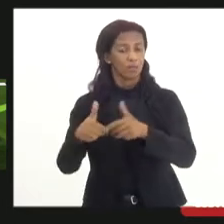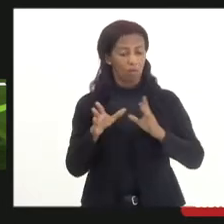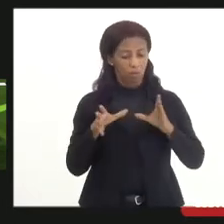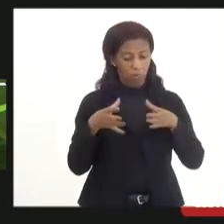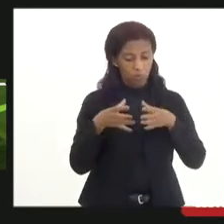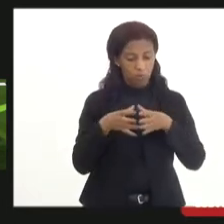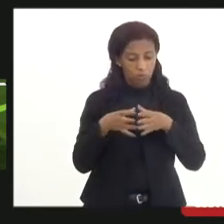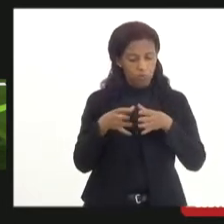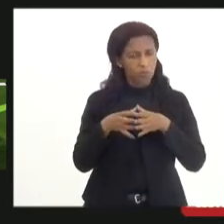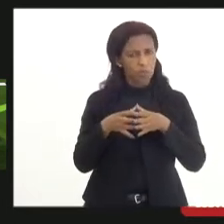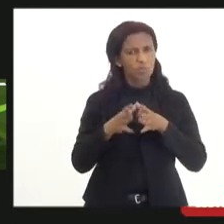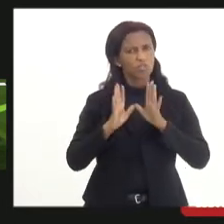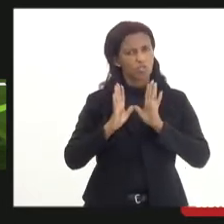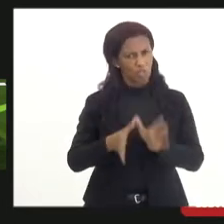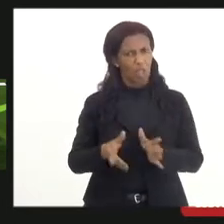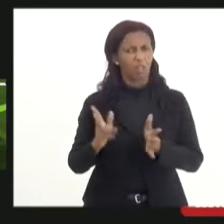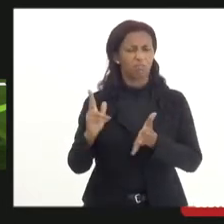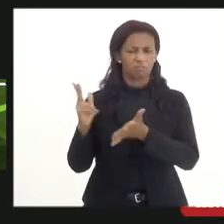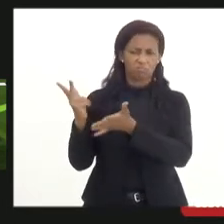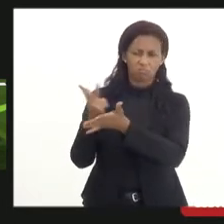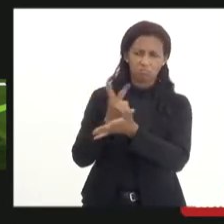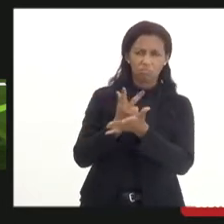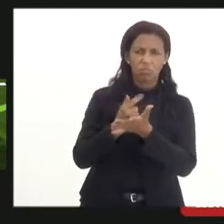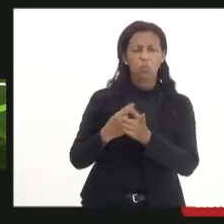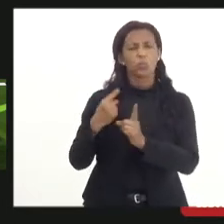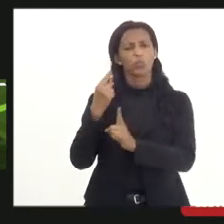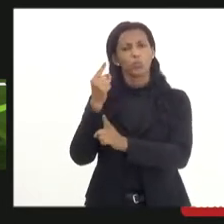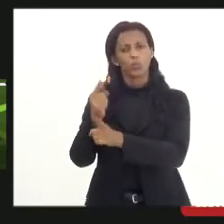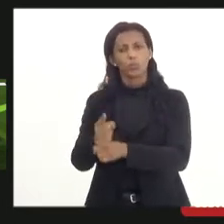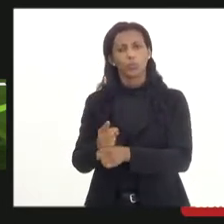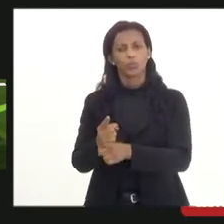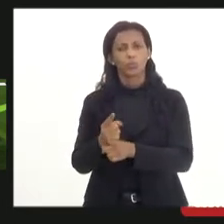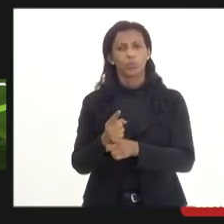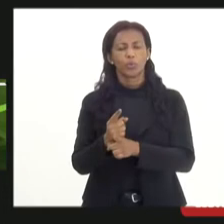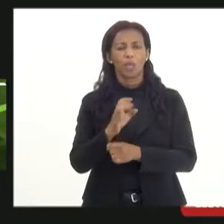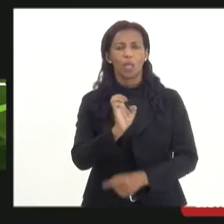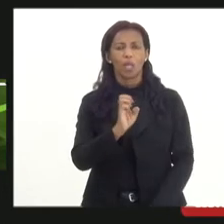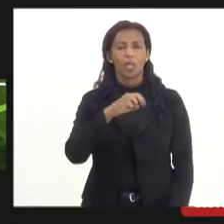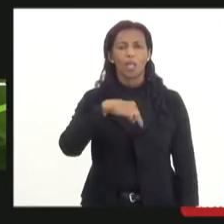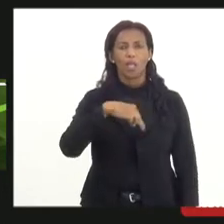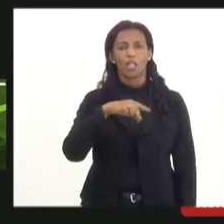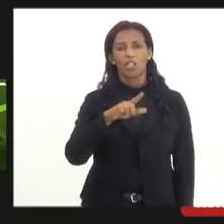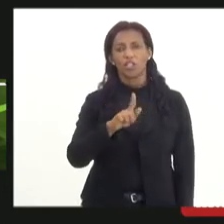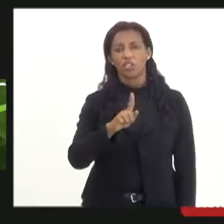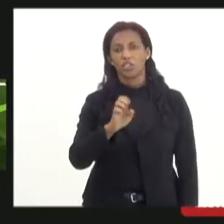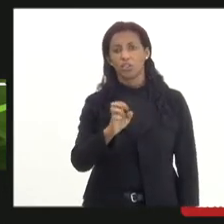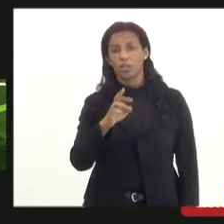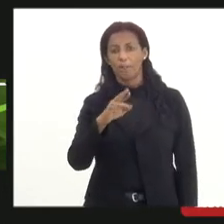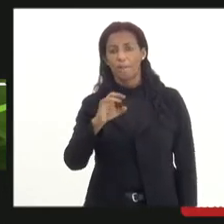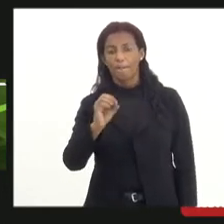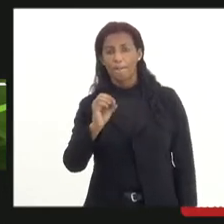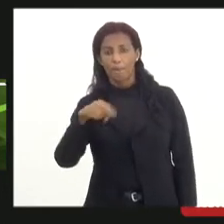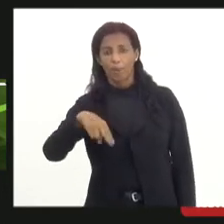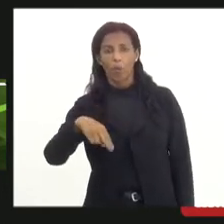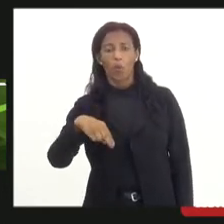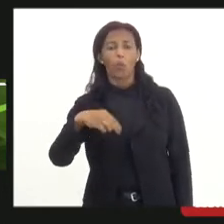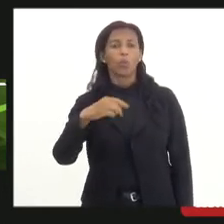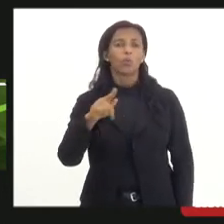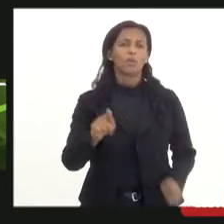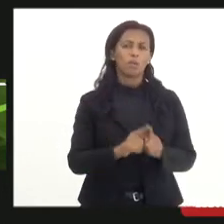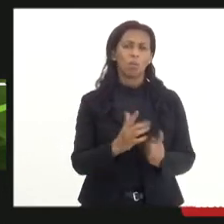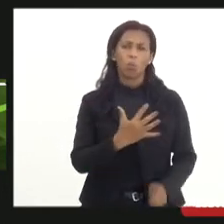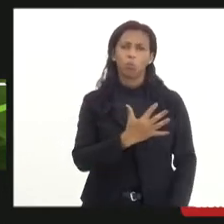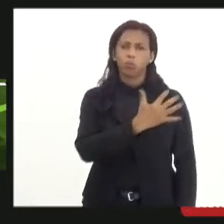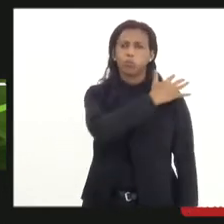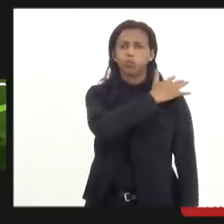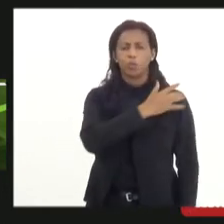comissão tem realizado, inclusive num encontro com a Engepron, né, com os almirantes que são os gestores da